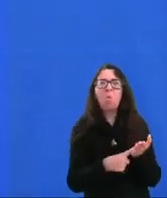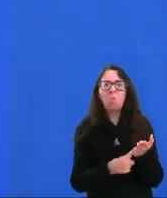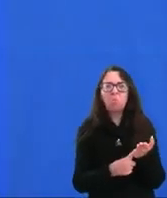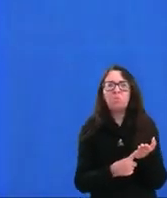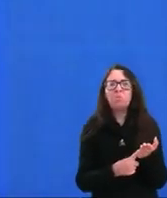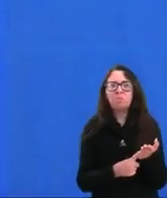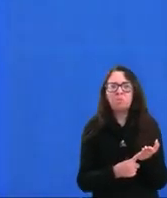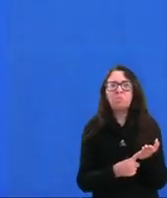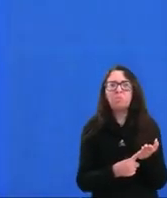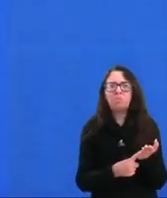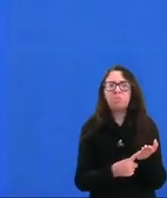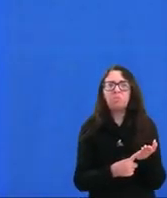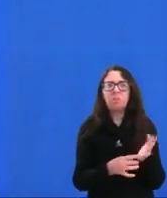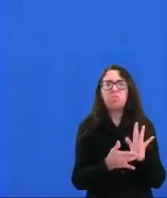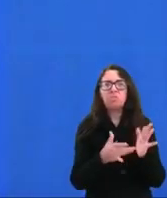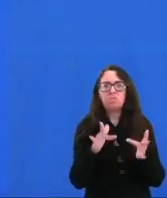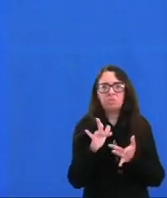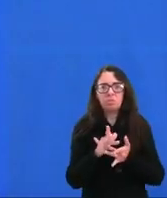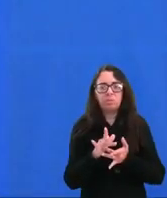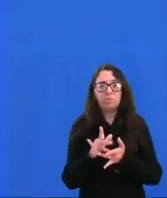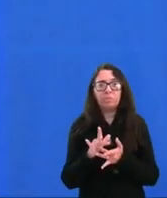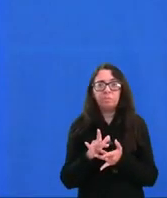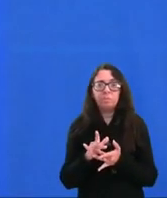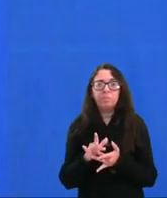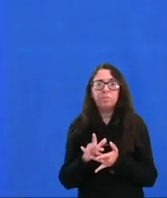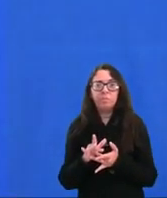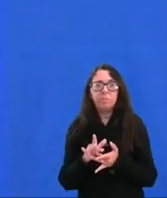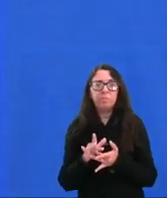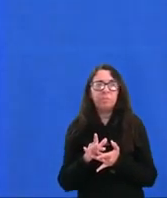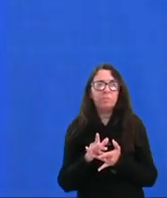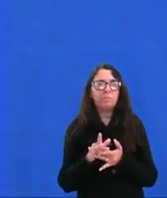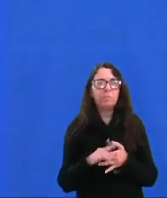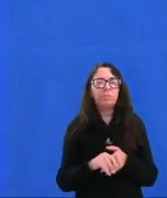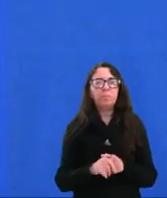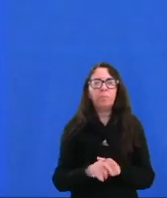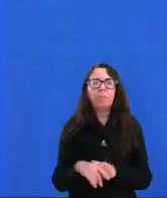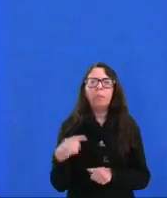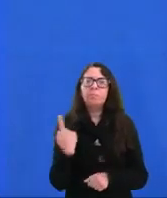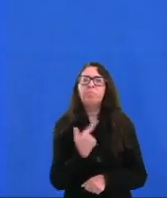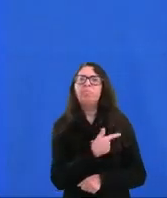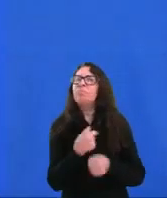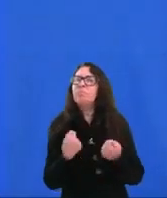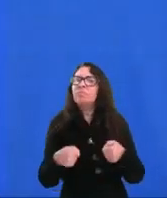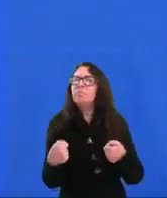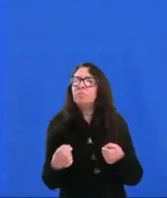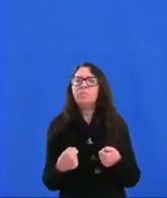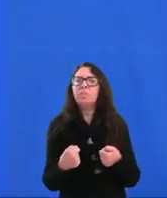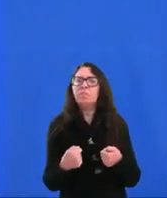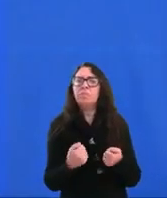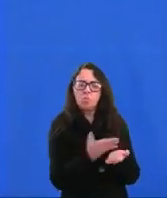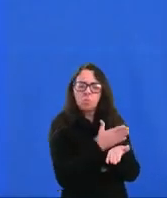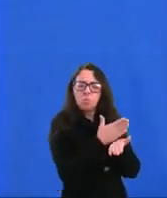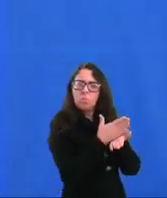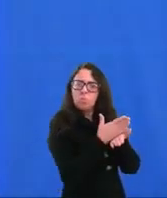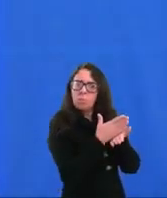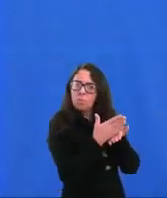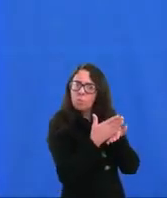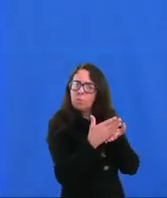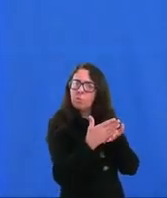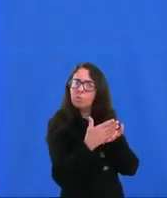dessa lição, parte número 1, a igreja. O que nós aprendemos aqui nesta